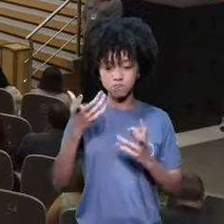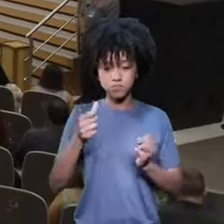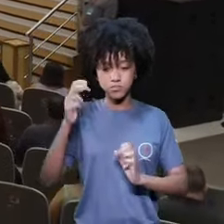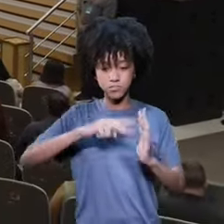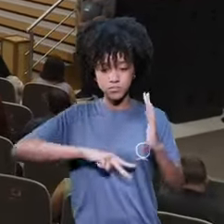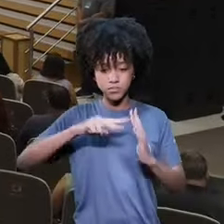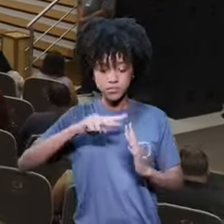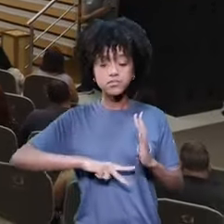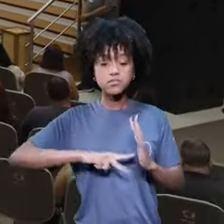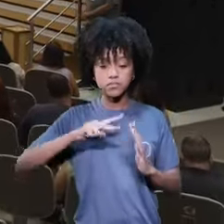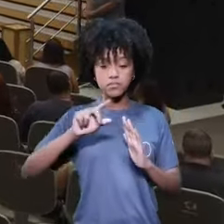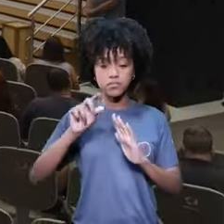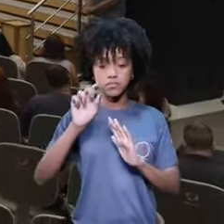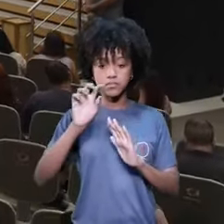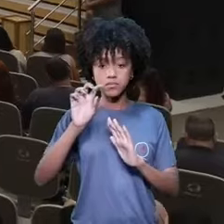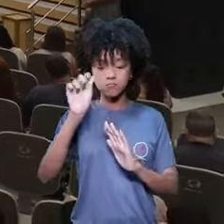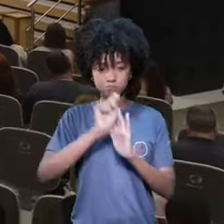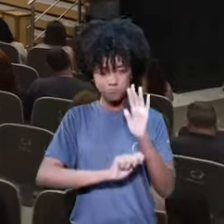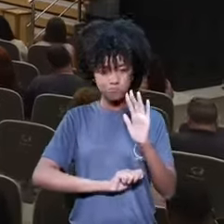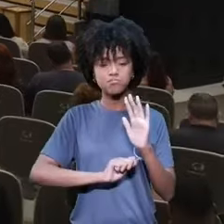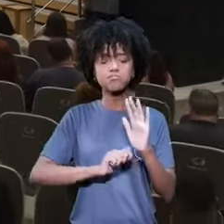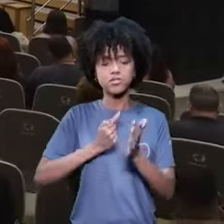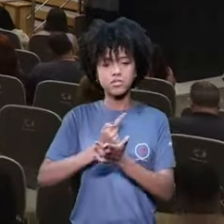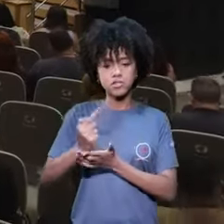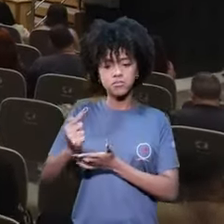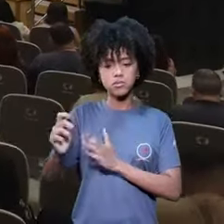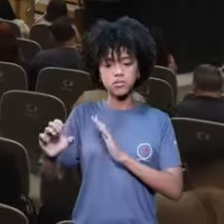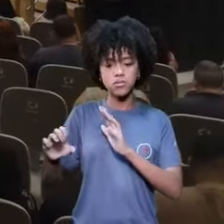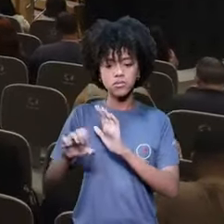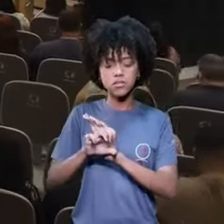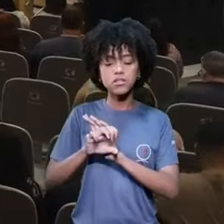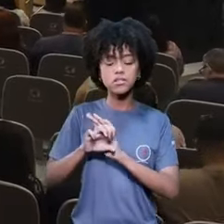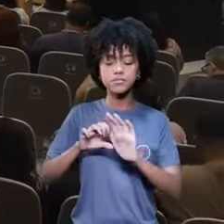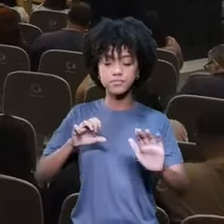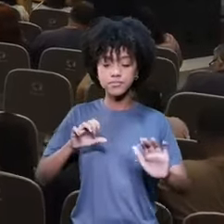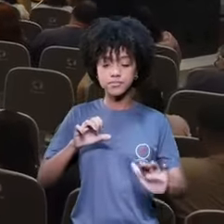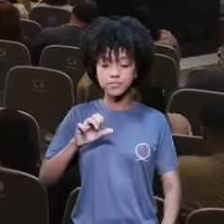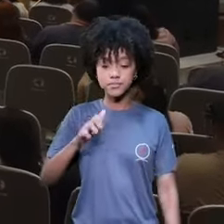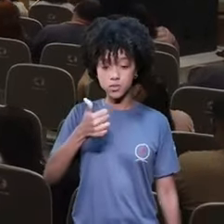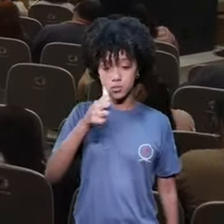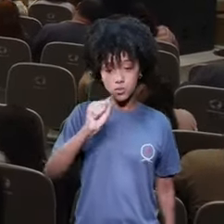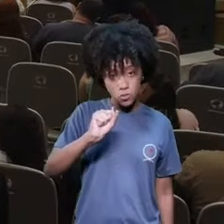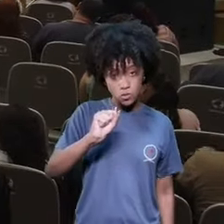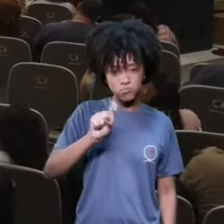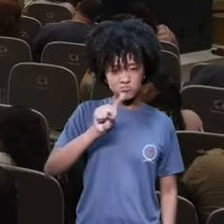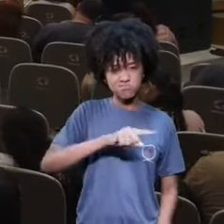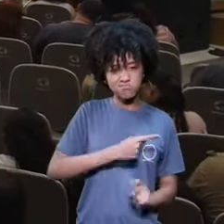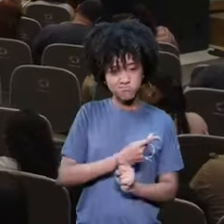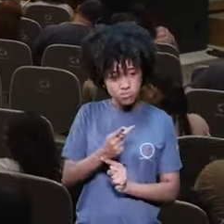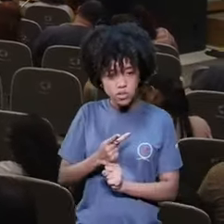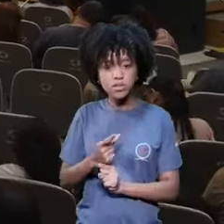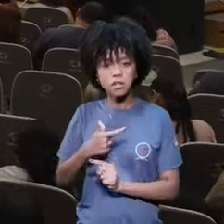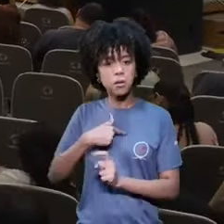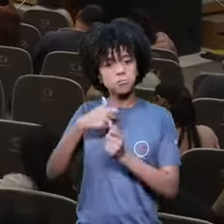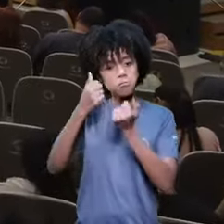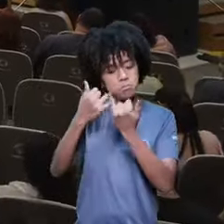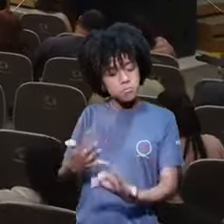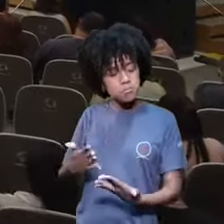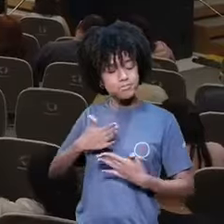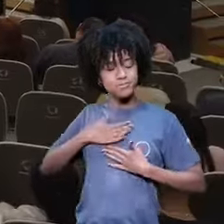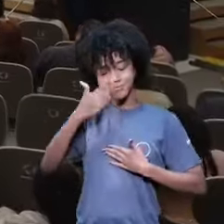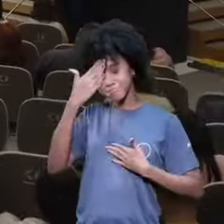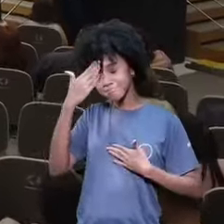Gênesis. Gênesis, capítulo de número 18. Gênesis, capítulo de número 18. Enquanto você procura, minha gratidão ao meu pastor, pastor